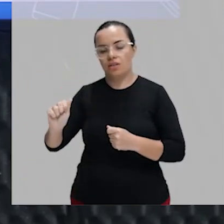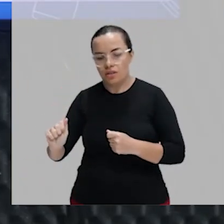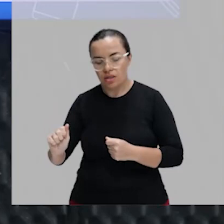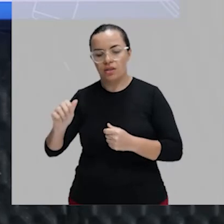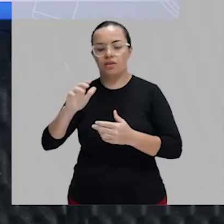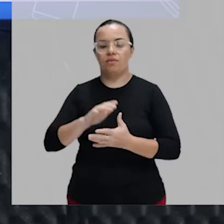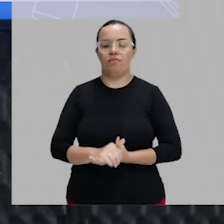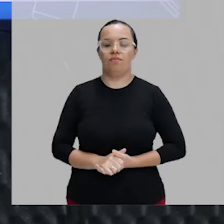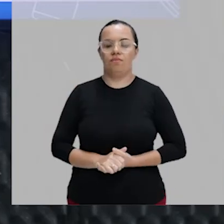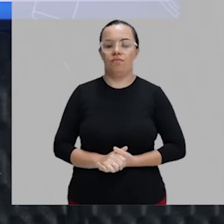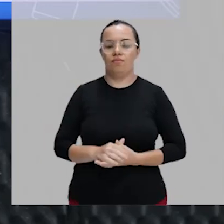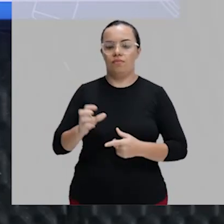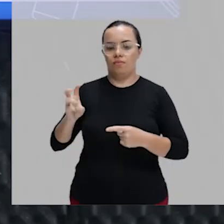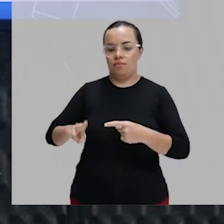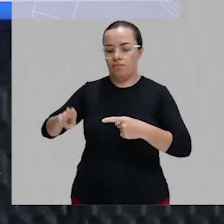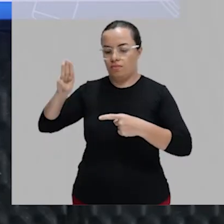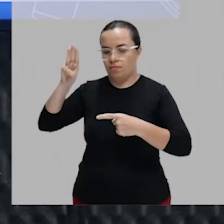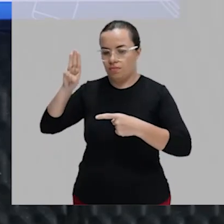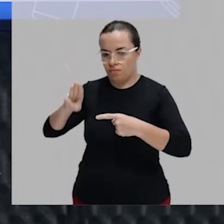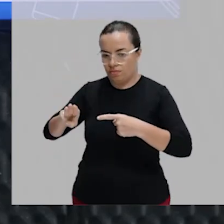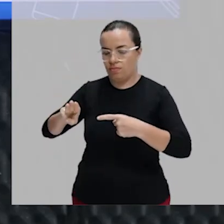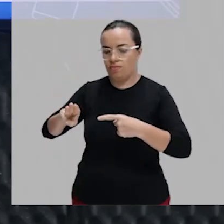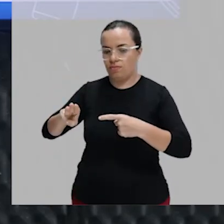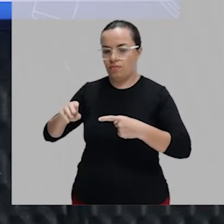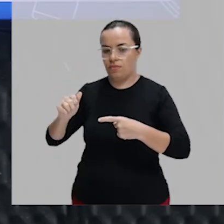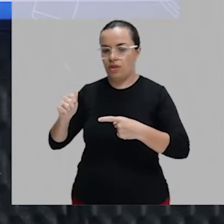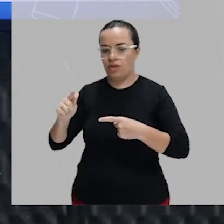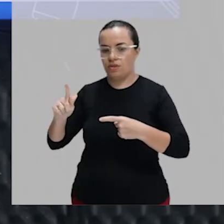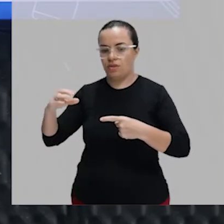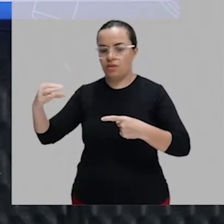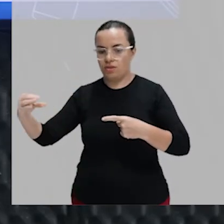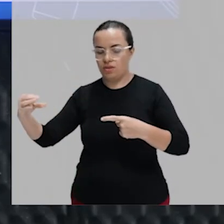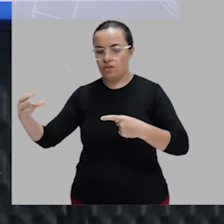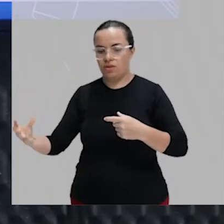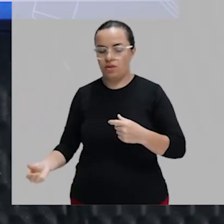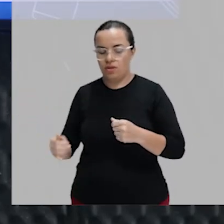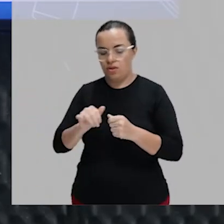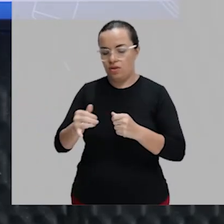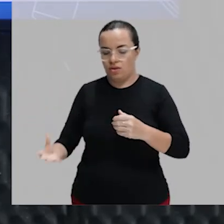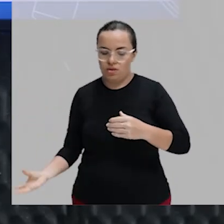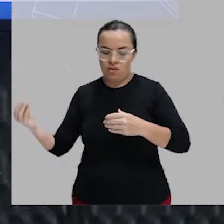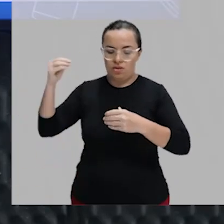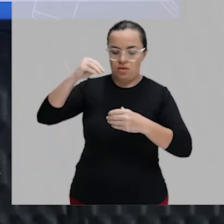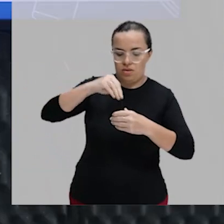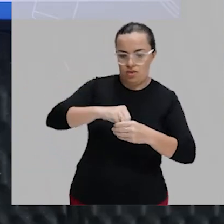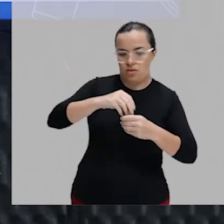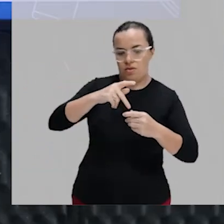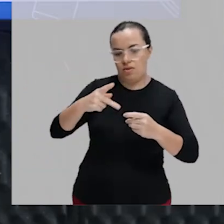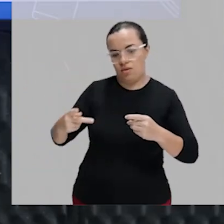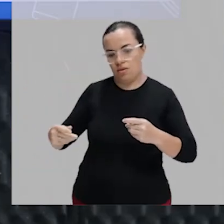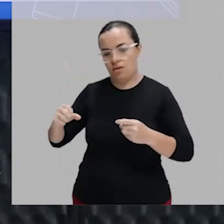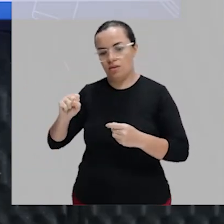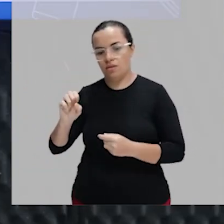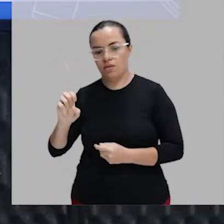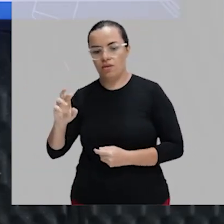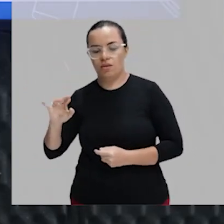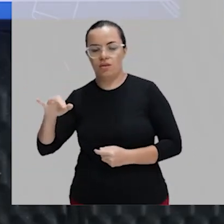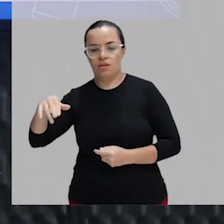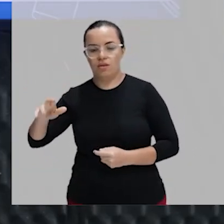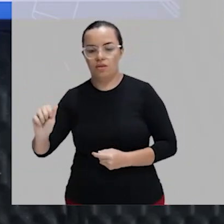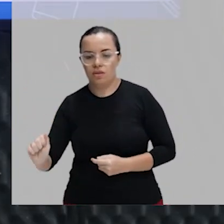E o códon AGC indica a adição do aminoácido serina,